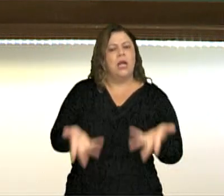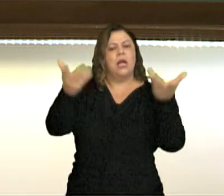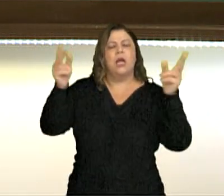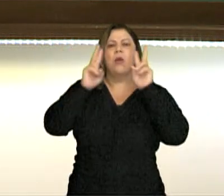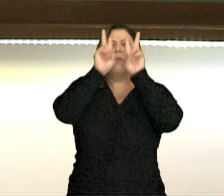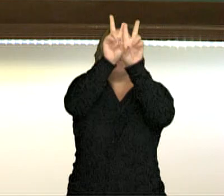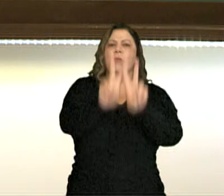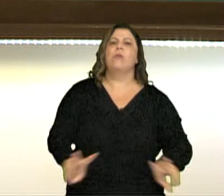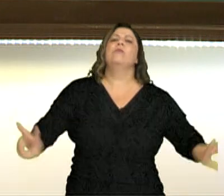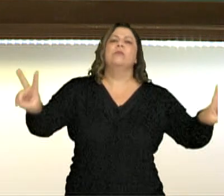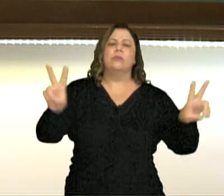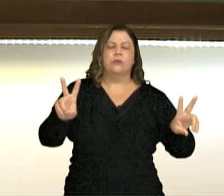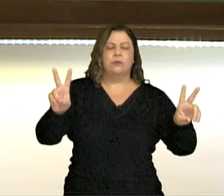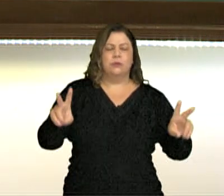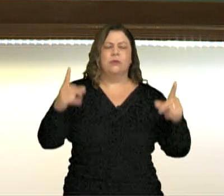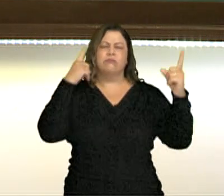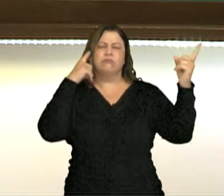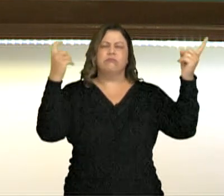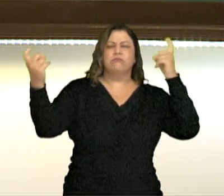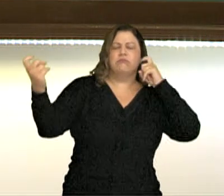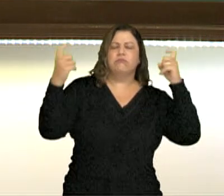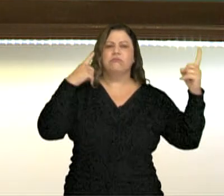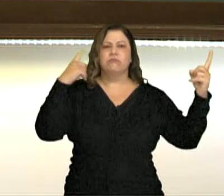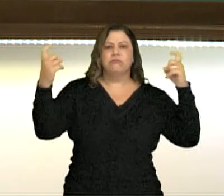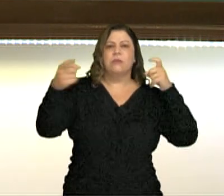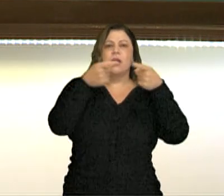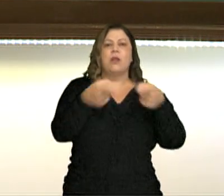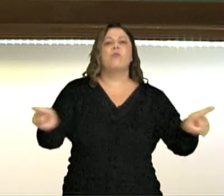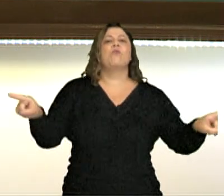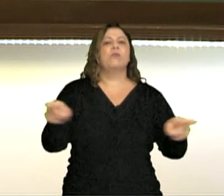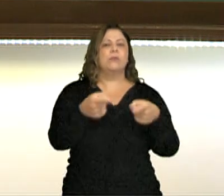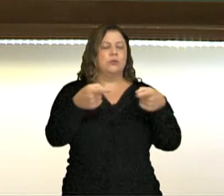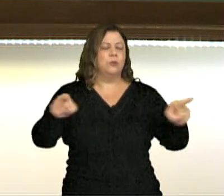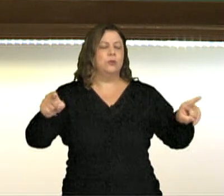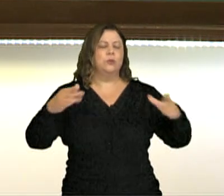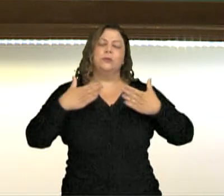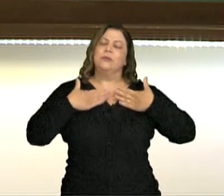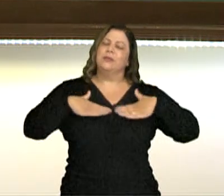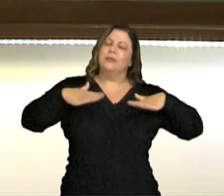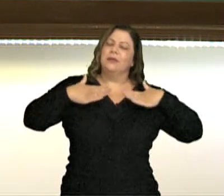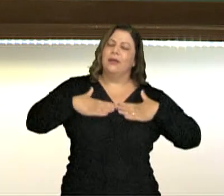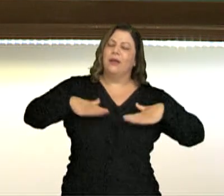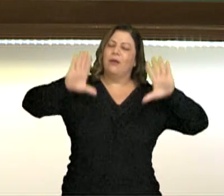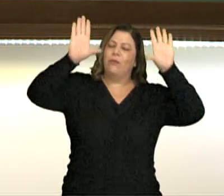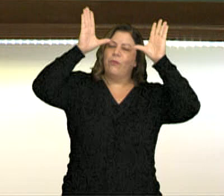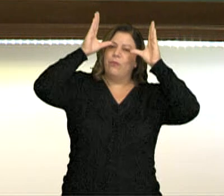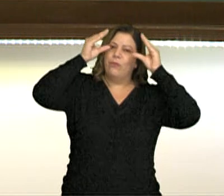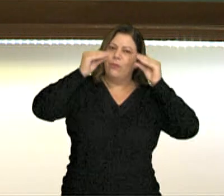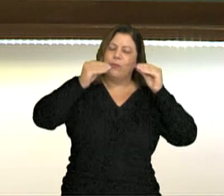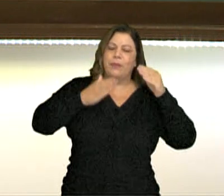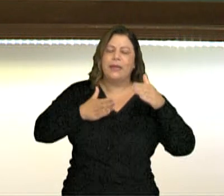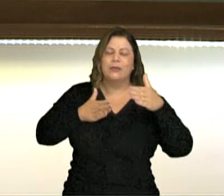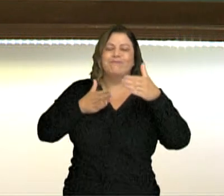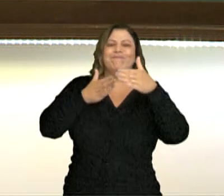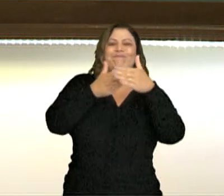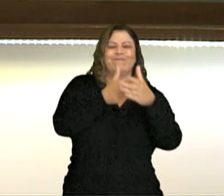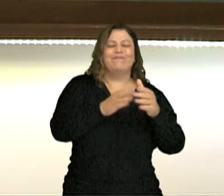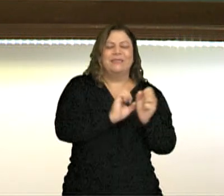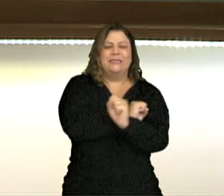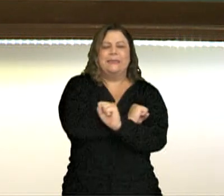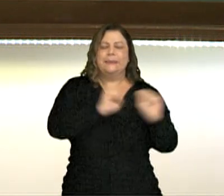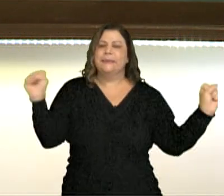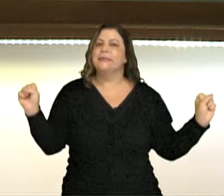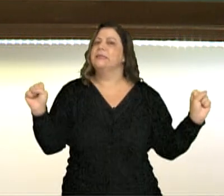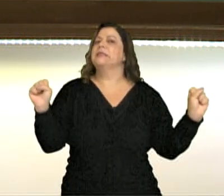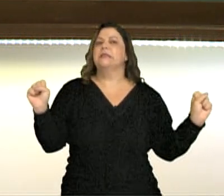visuais, sonoros. Muitas vezes nós usamos músicas que ajudam no relaxamento, para romper as tensões que